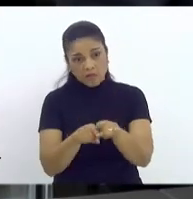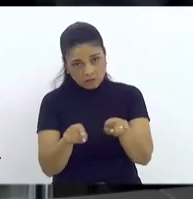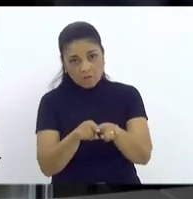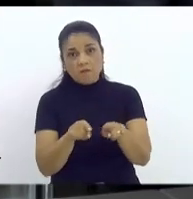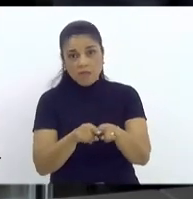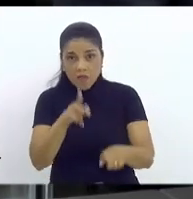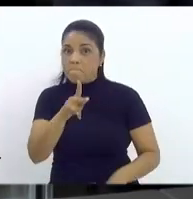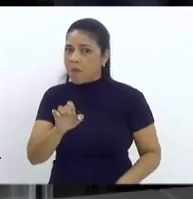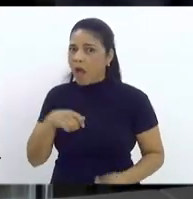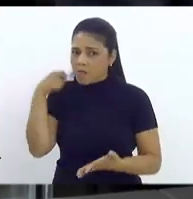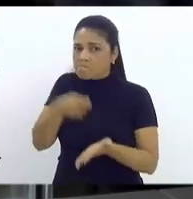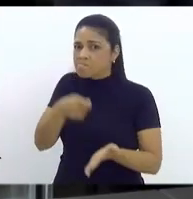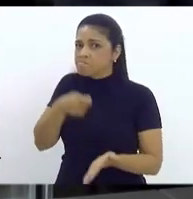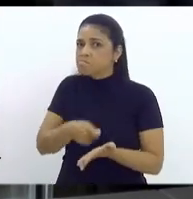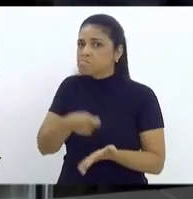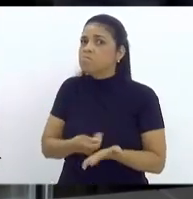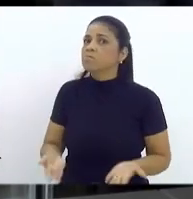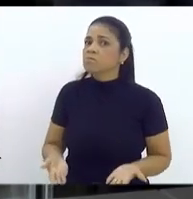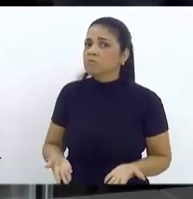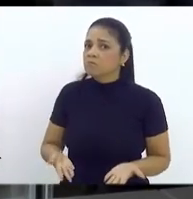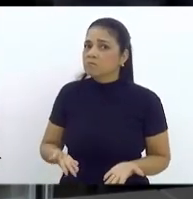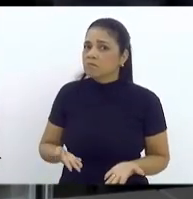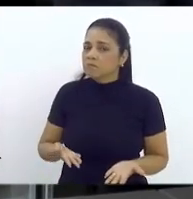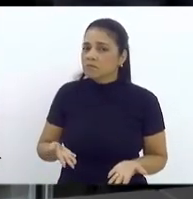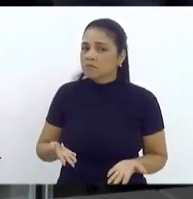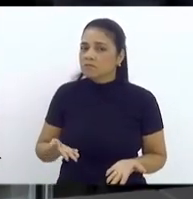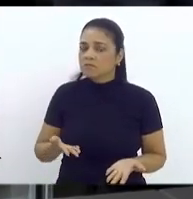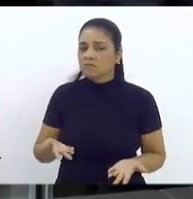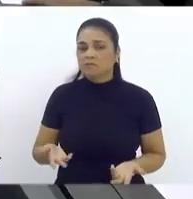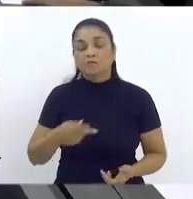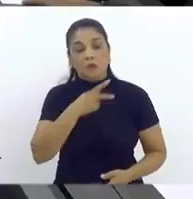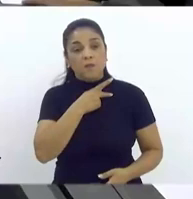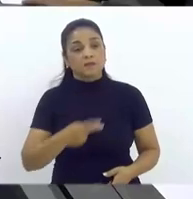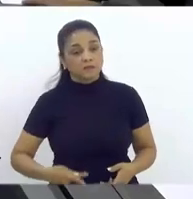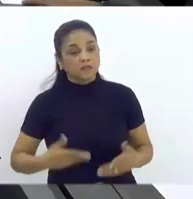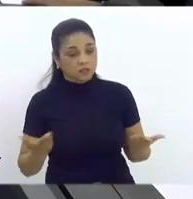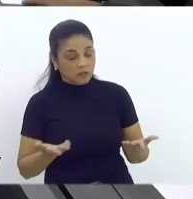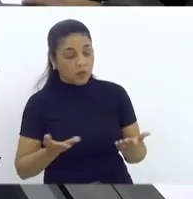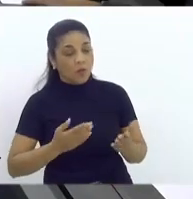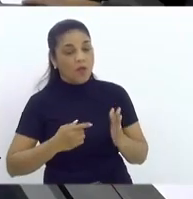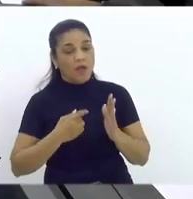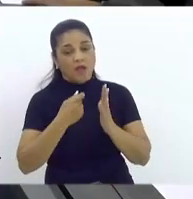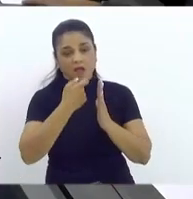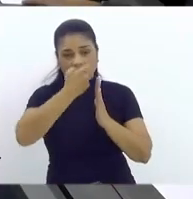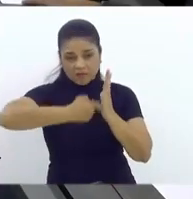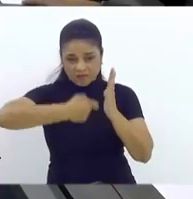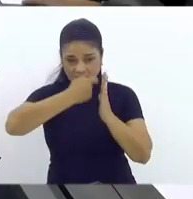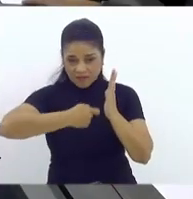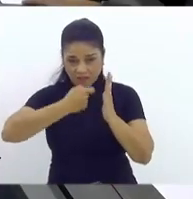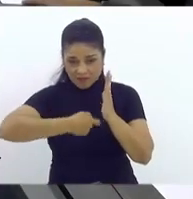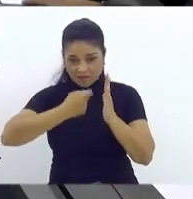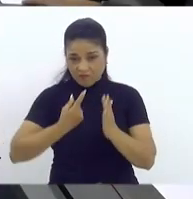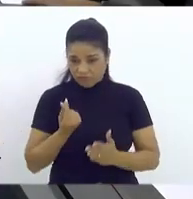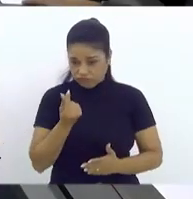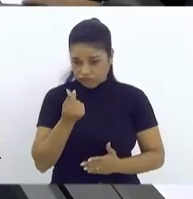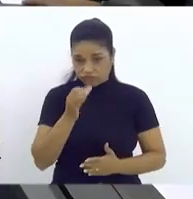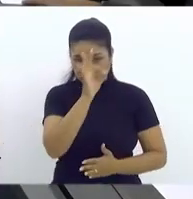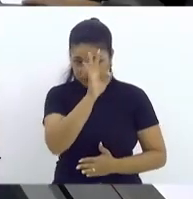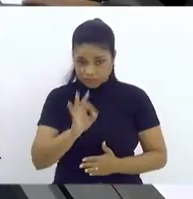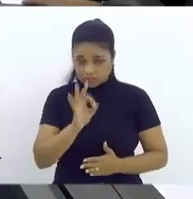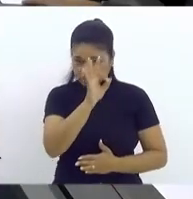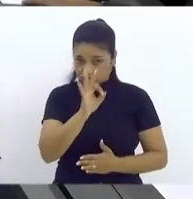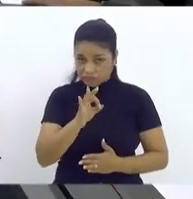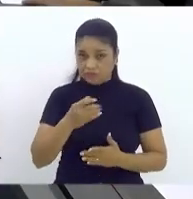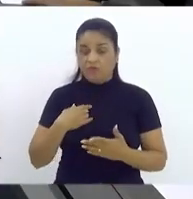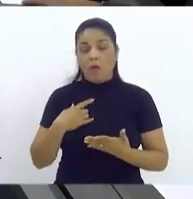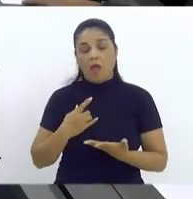é só mãe. Presidente. A tarifa hoje vigente, ela foi aprovada pela agência reguladora, né?